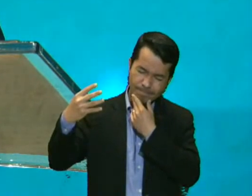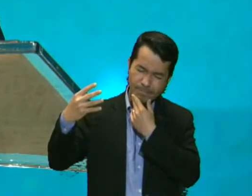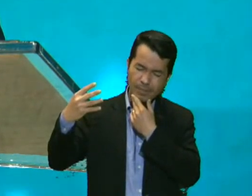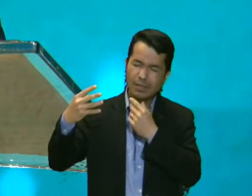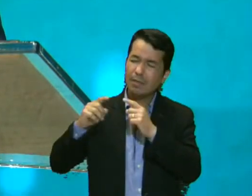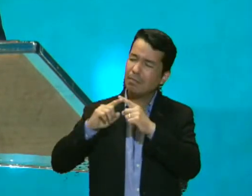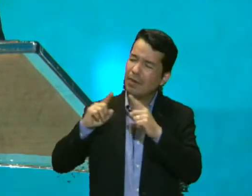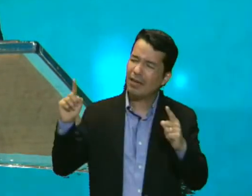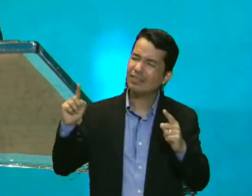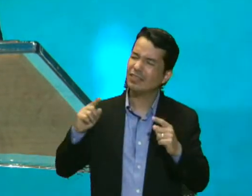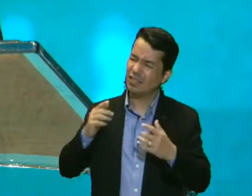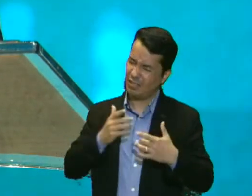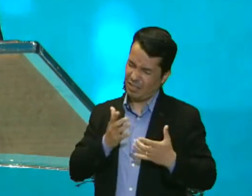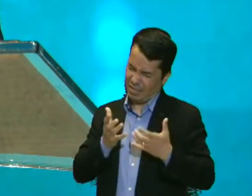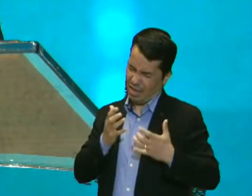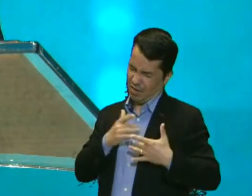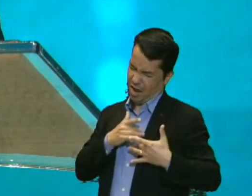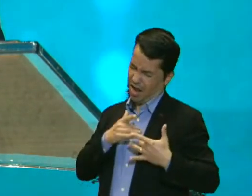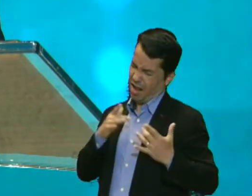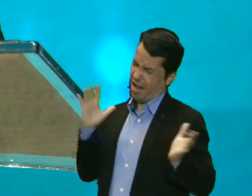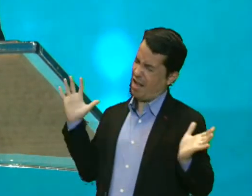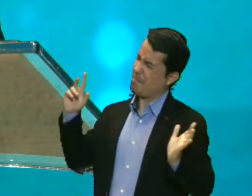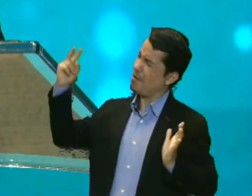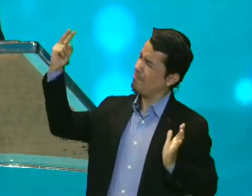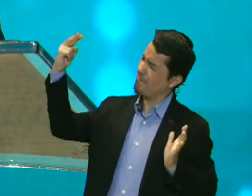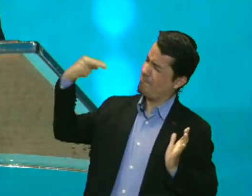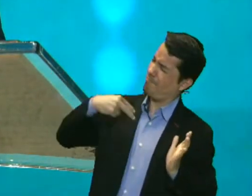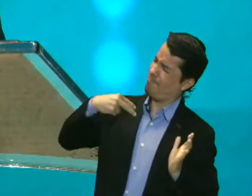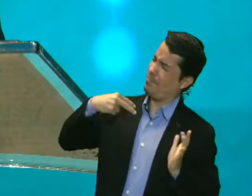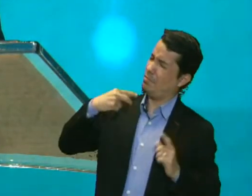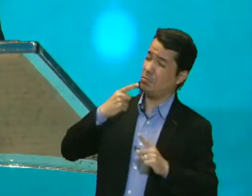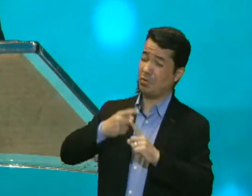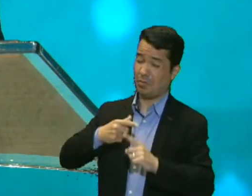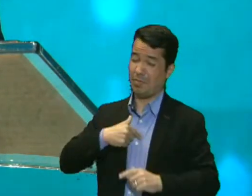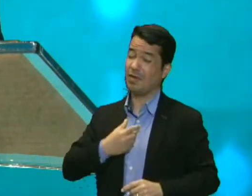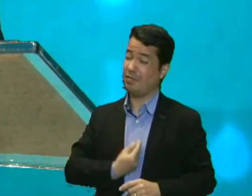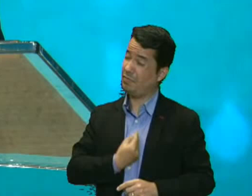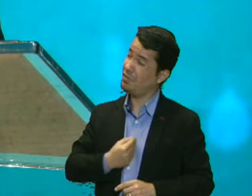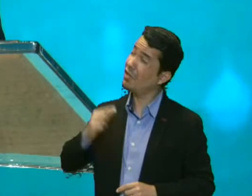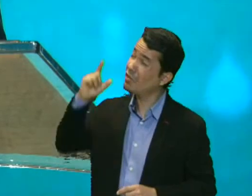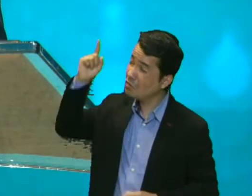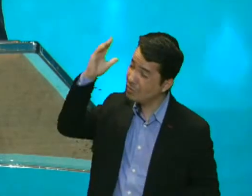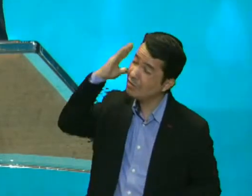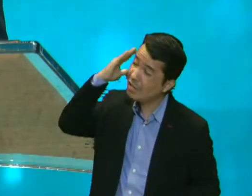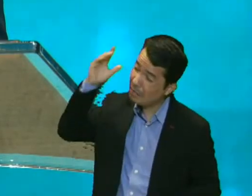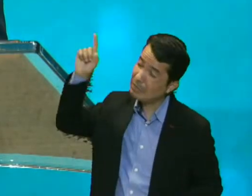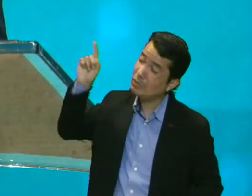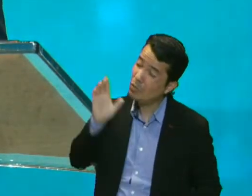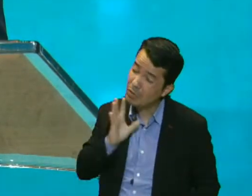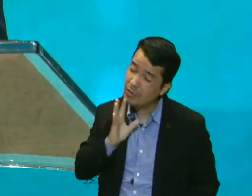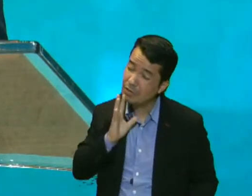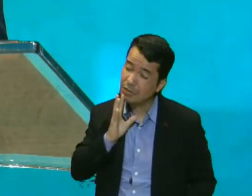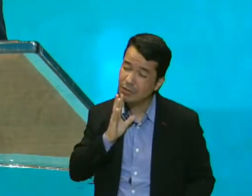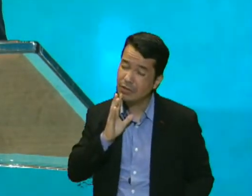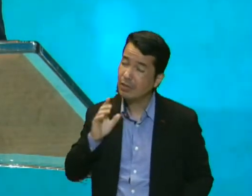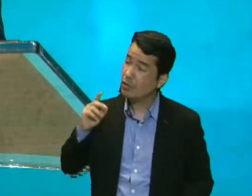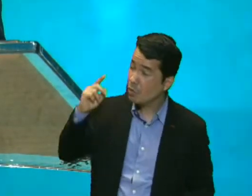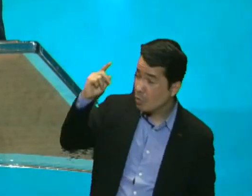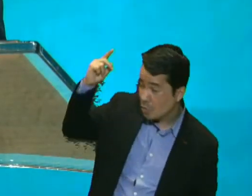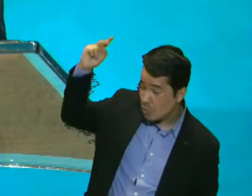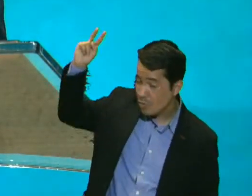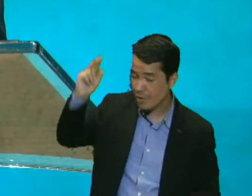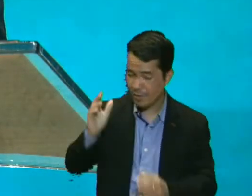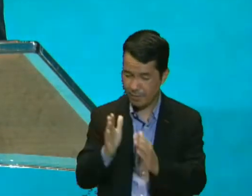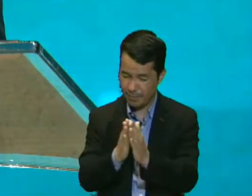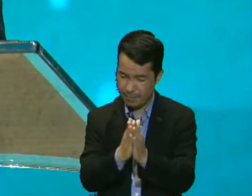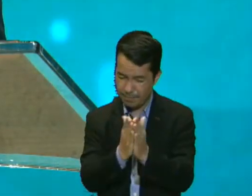olhos. Por isso clamo a Ti por graça e misericórdia, e que através da Tua Palavra, que é viva e eficaz, a Tua